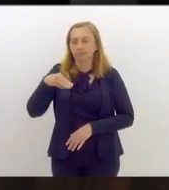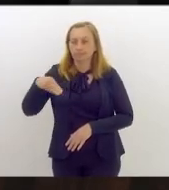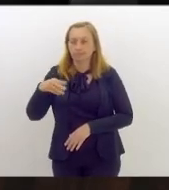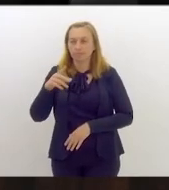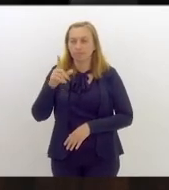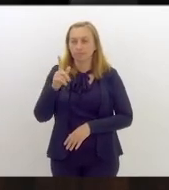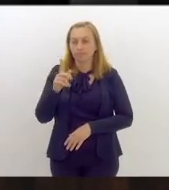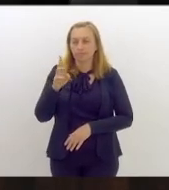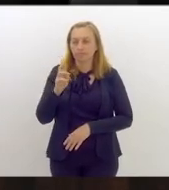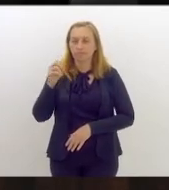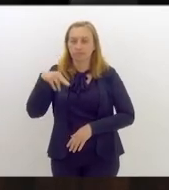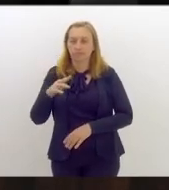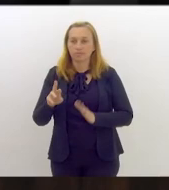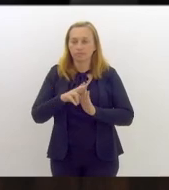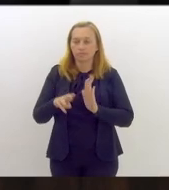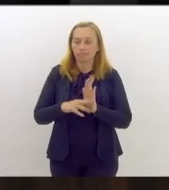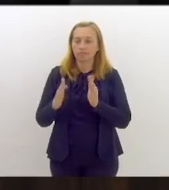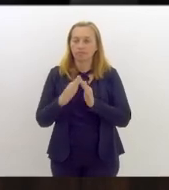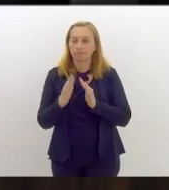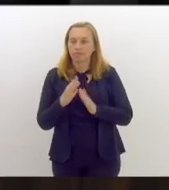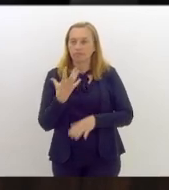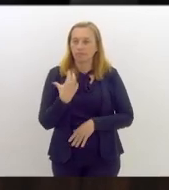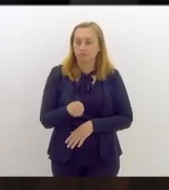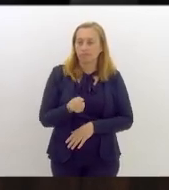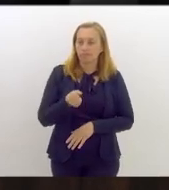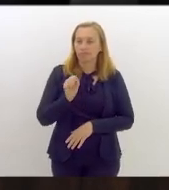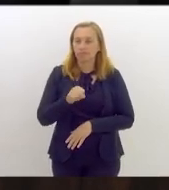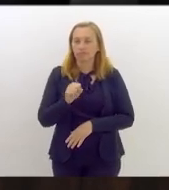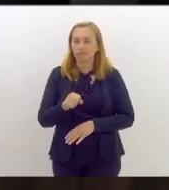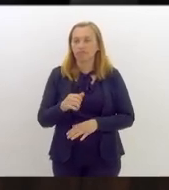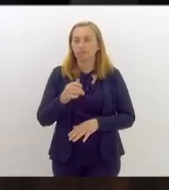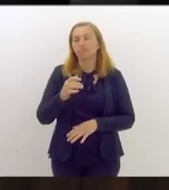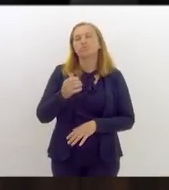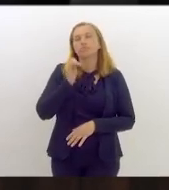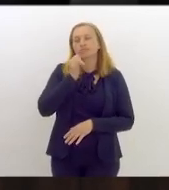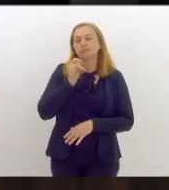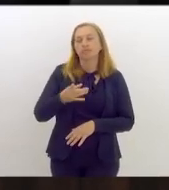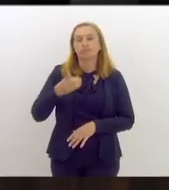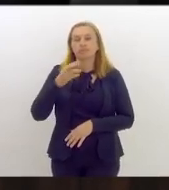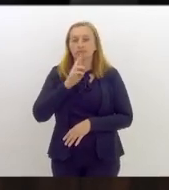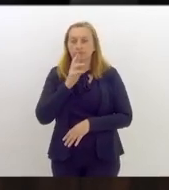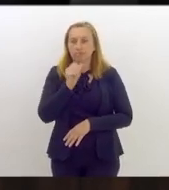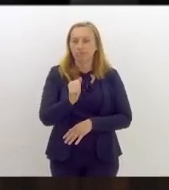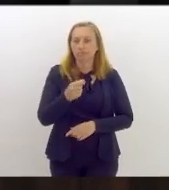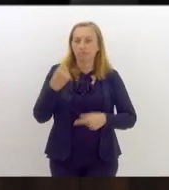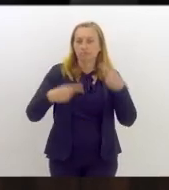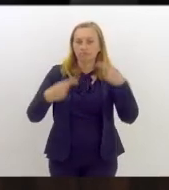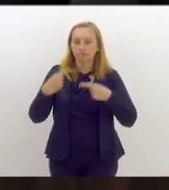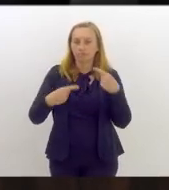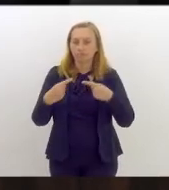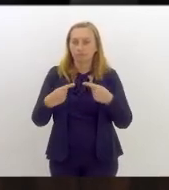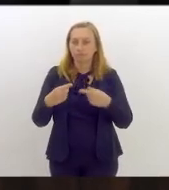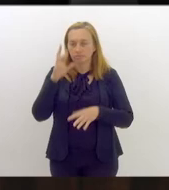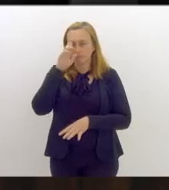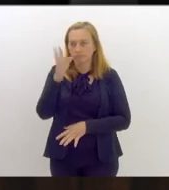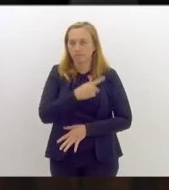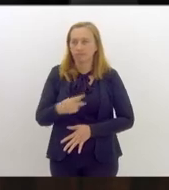Comissão de Normas Internas e Proposições Externas, favorável. Relator deputado Rodrigo Amorim. Em discussão.